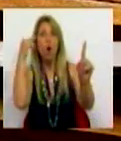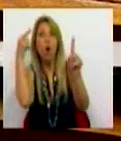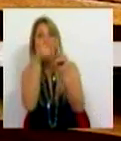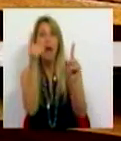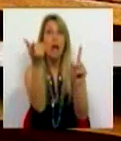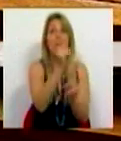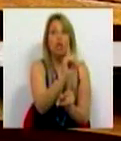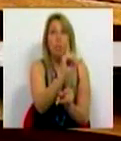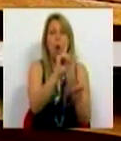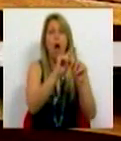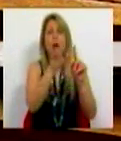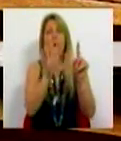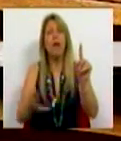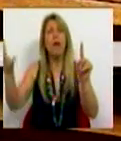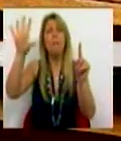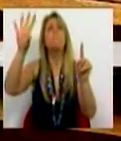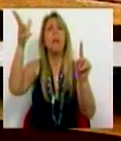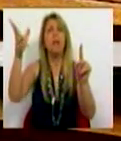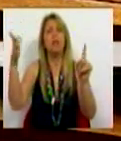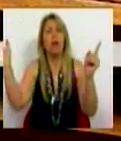do país era paisagem.